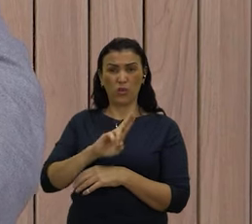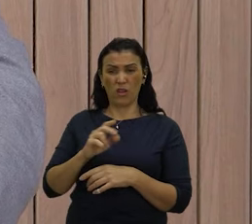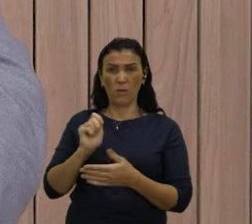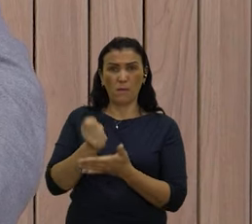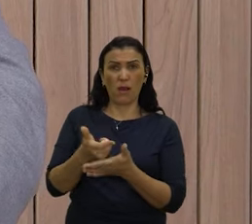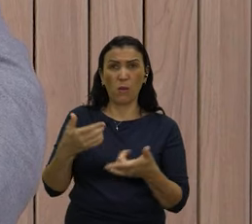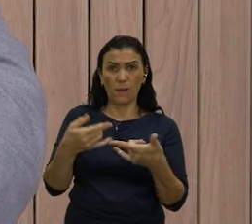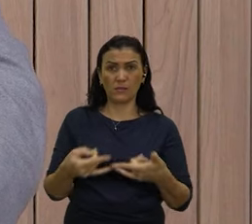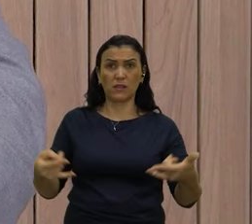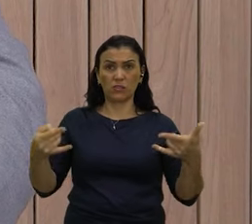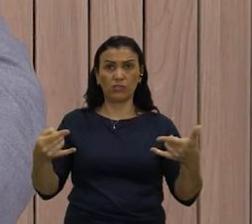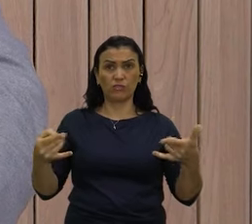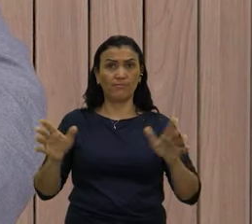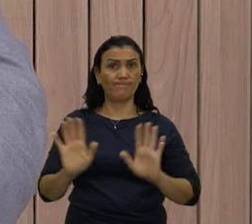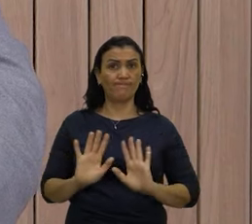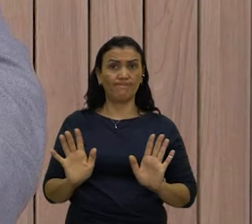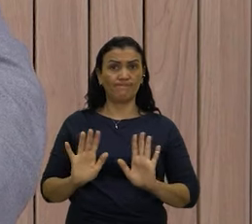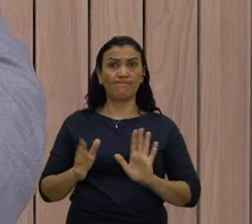da passagem aérea.